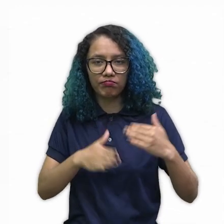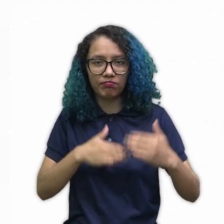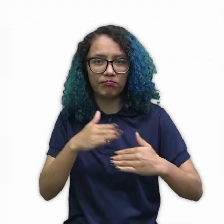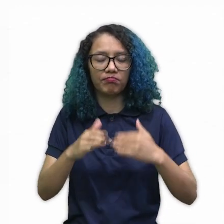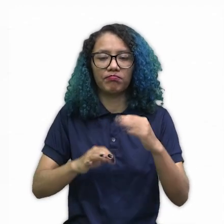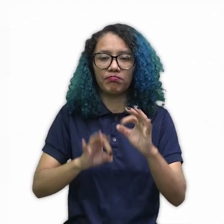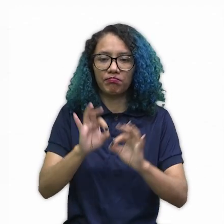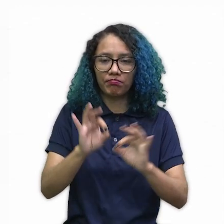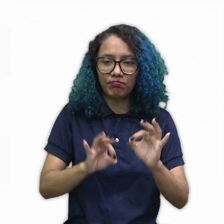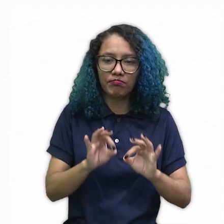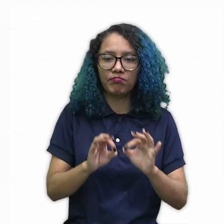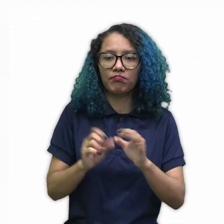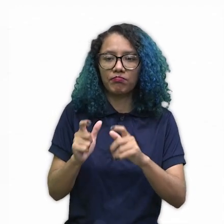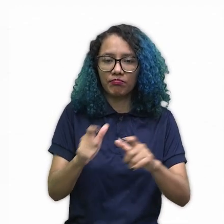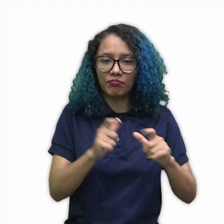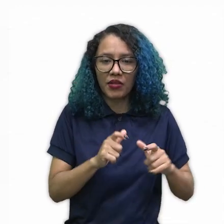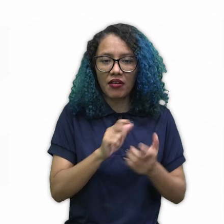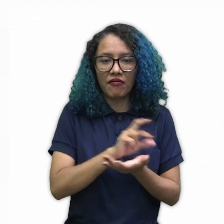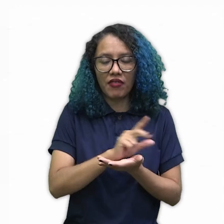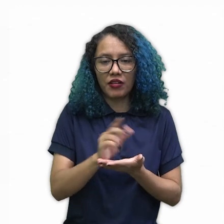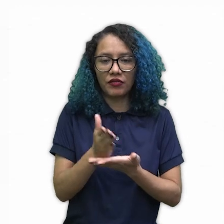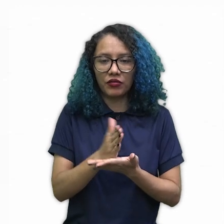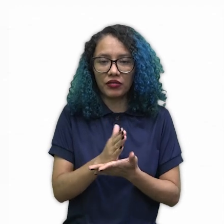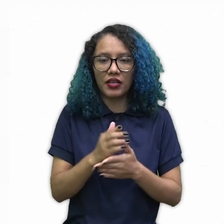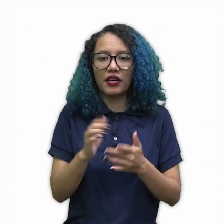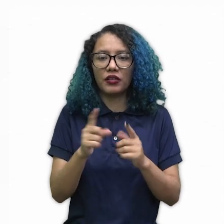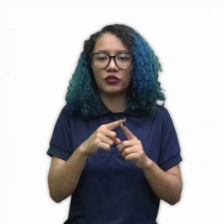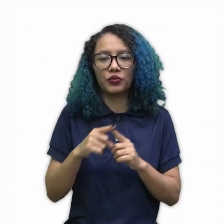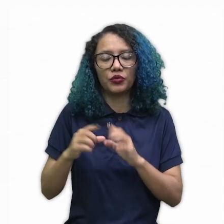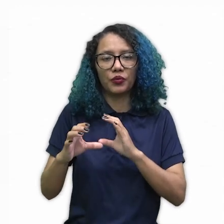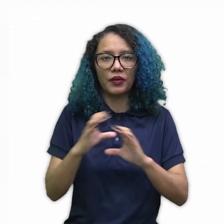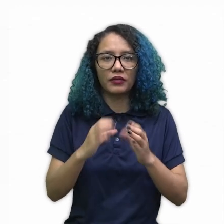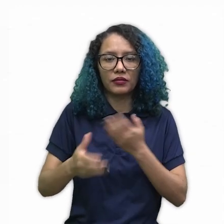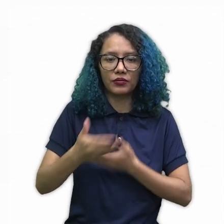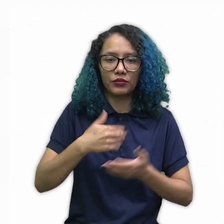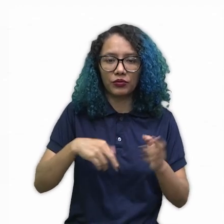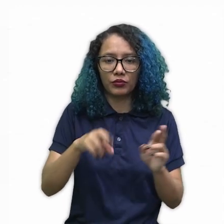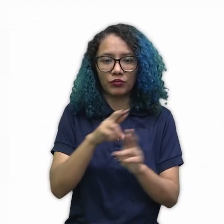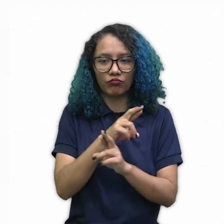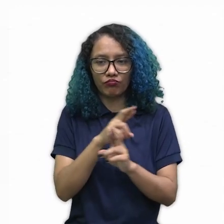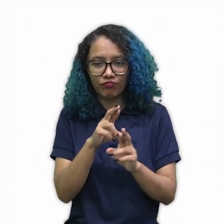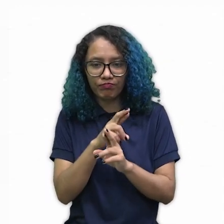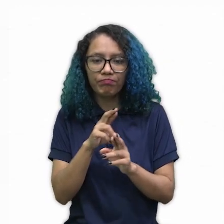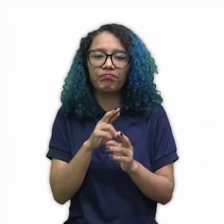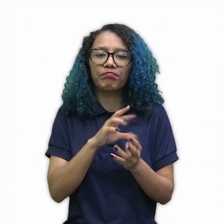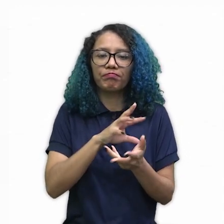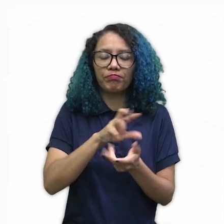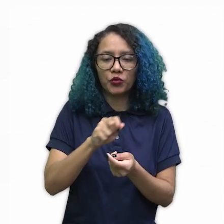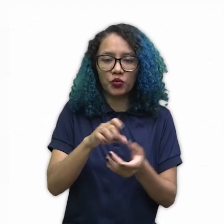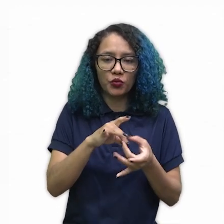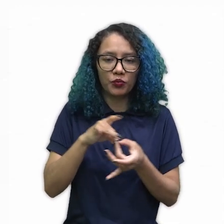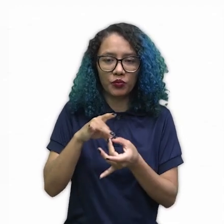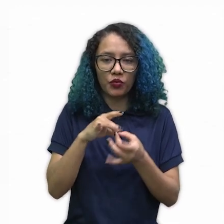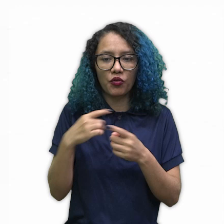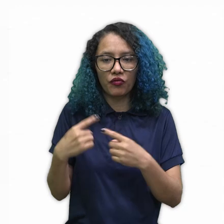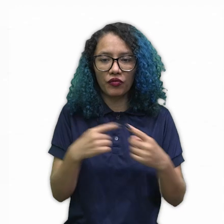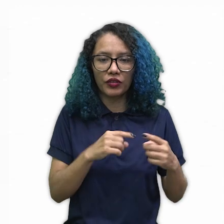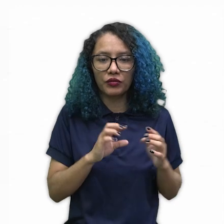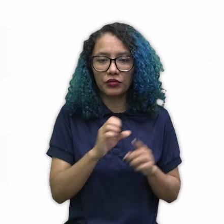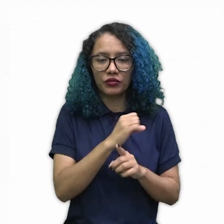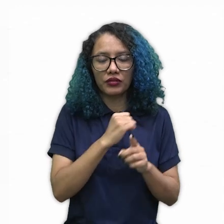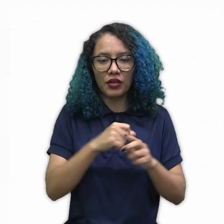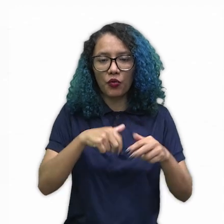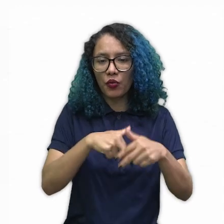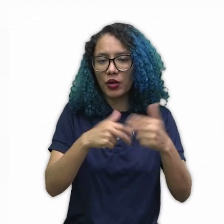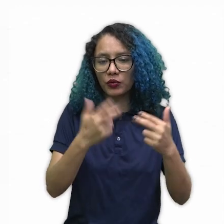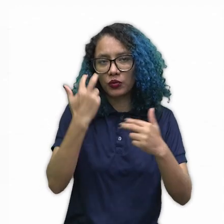territorialidades, fronteiras e redes de comunicação e interação no mundo globalizado. Conflitos e disputas sociais,